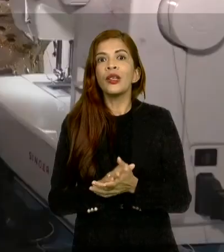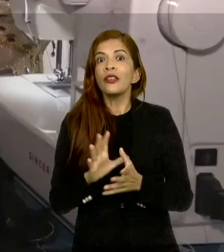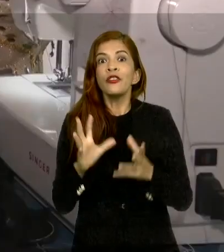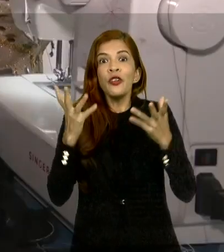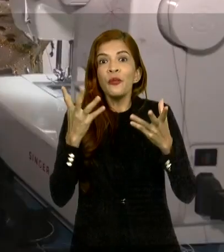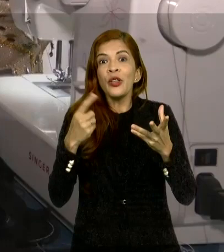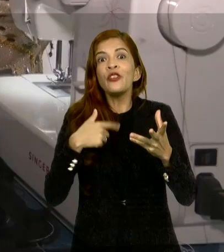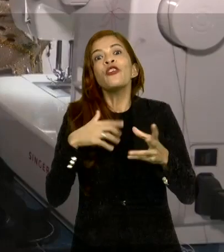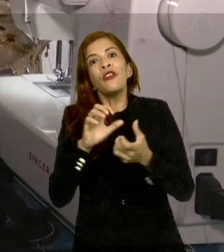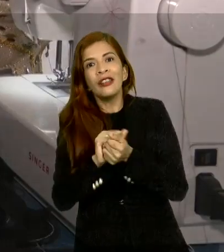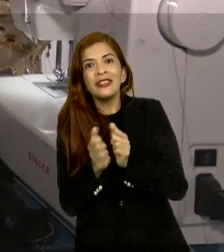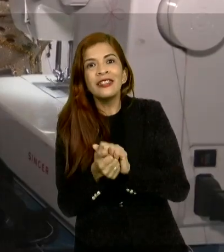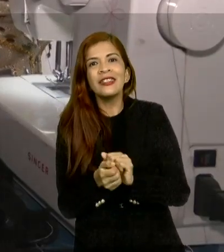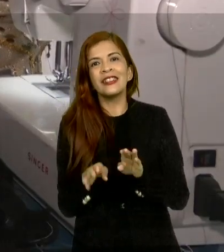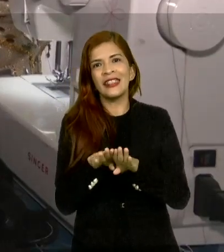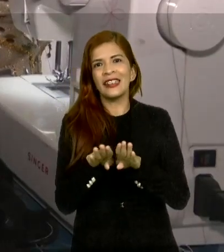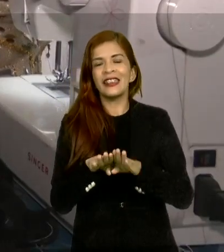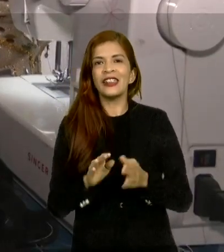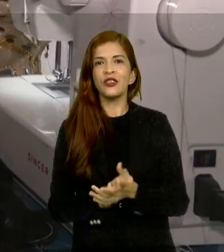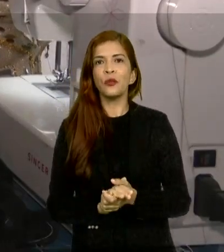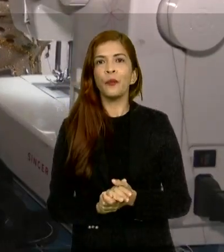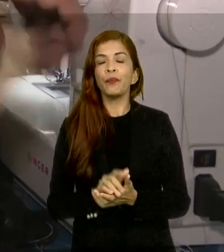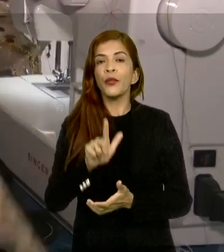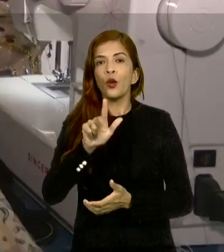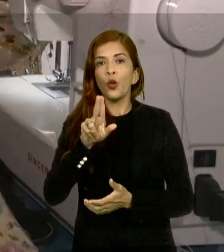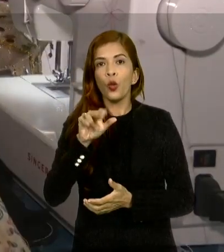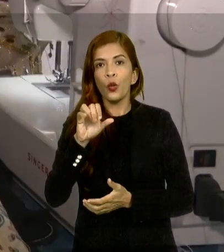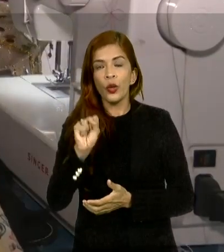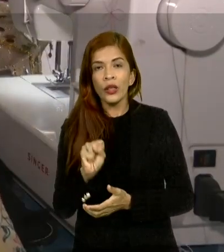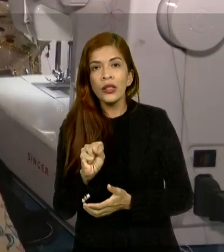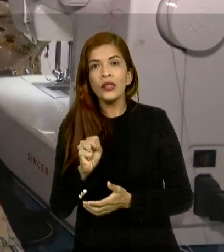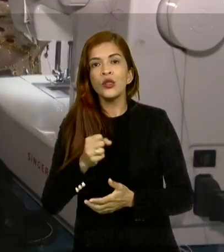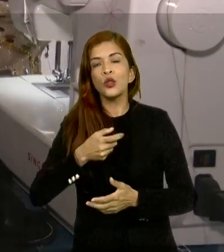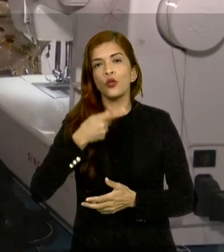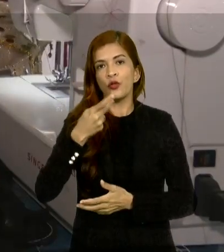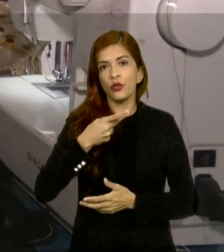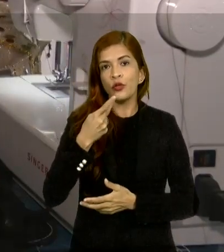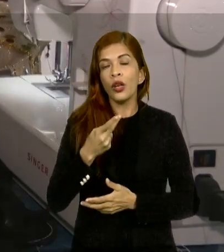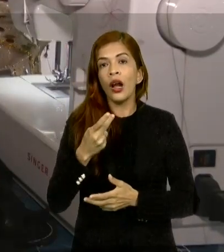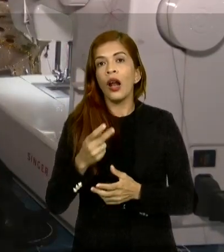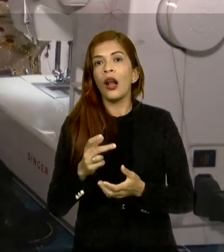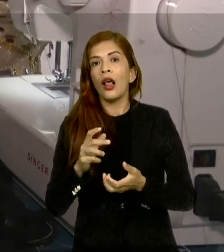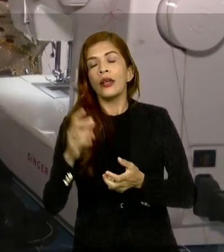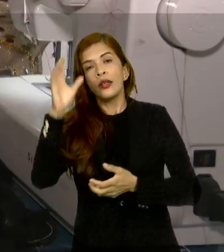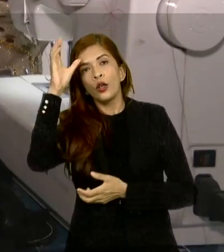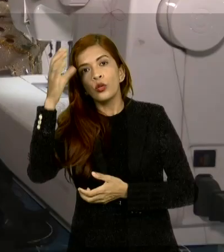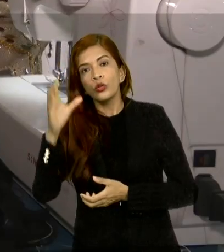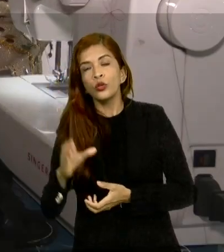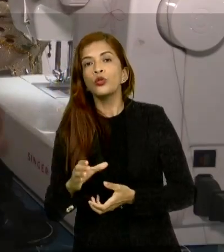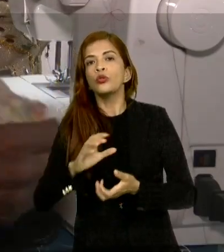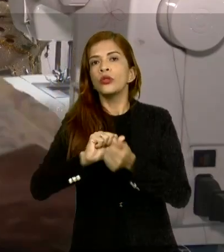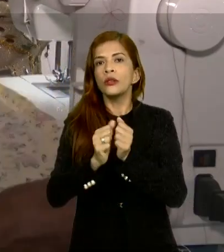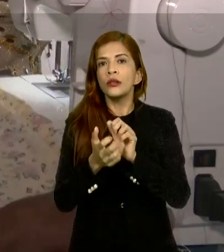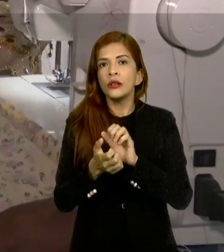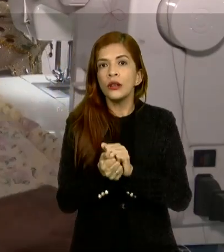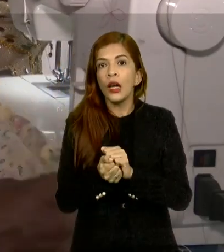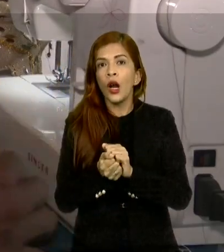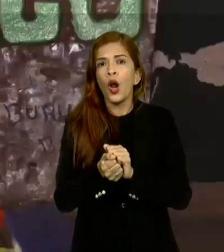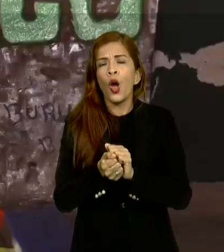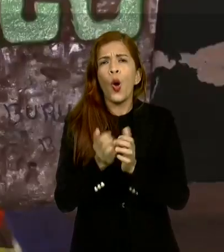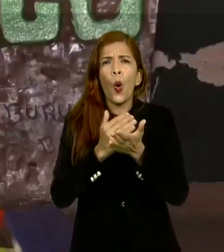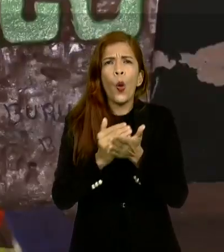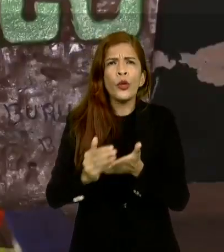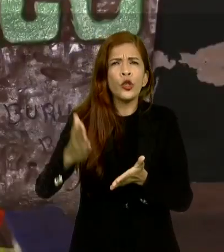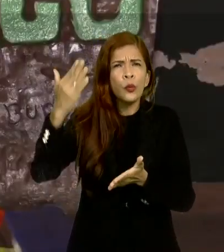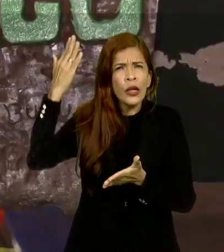artesã. Já Luiz conta que o envolvimento dele com a cultura e o artesanato começou bem antes, ainda criança, por influência